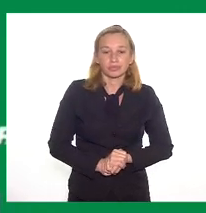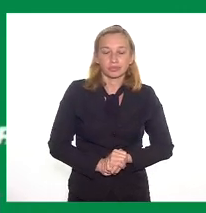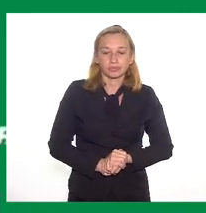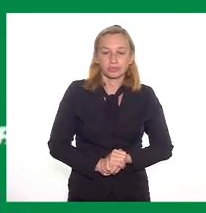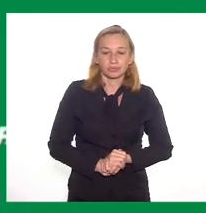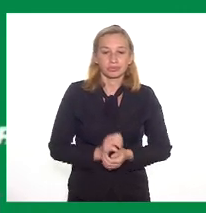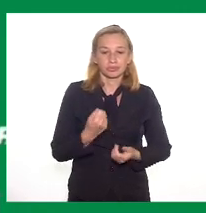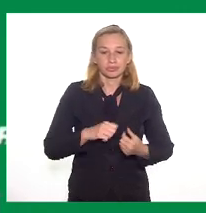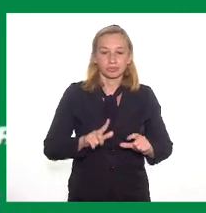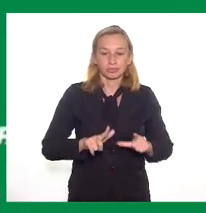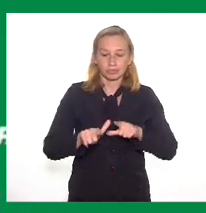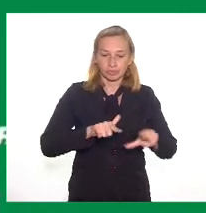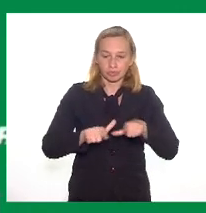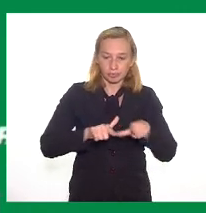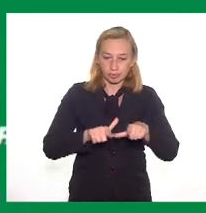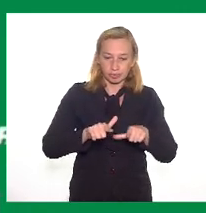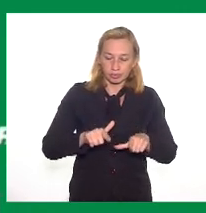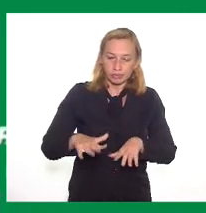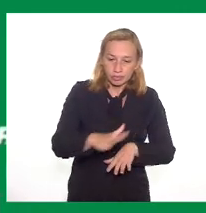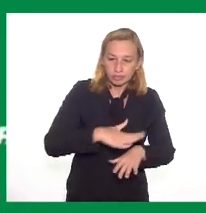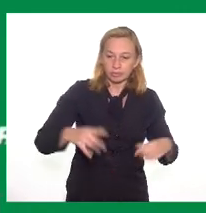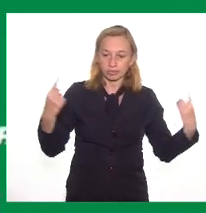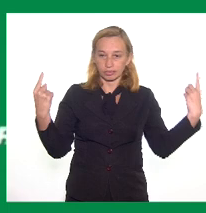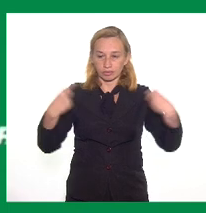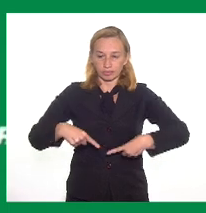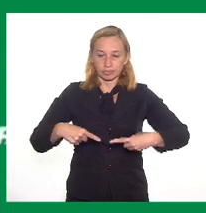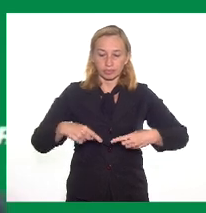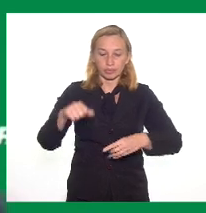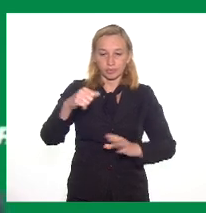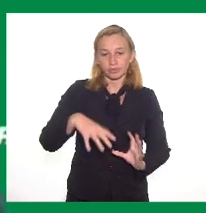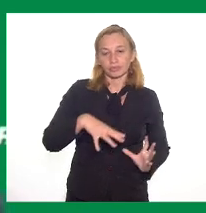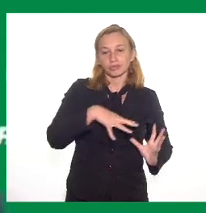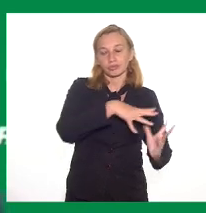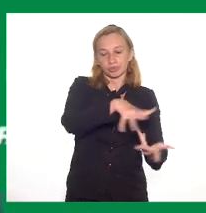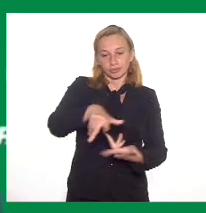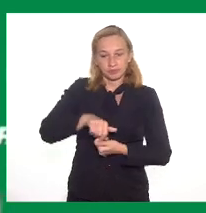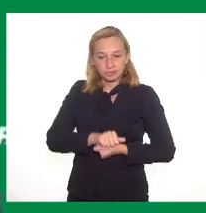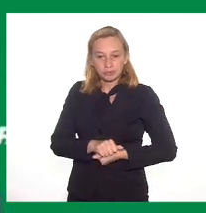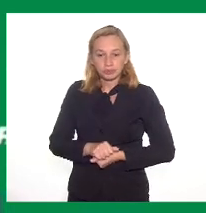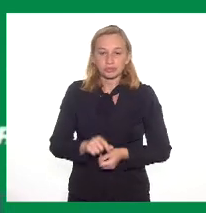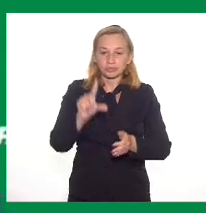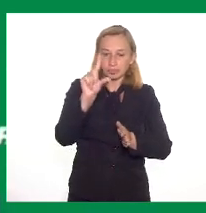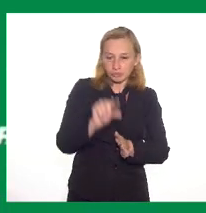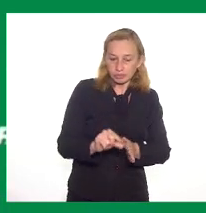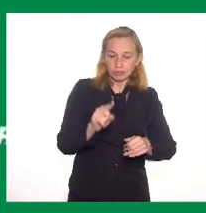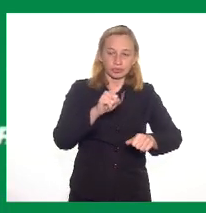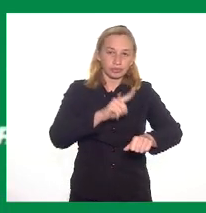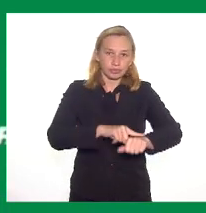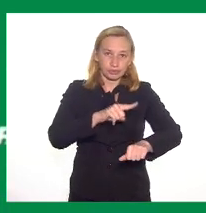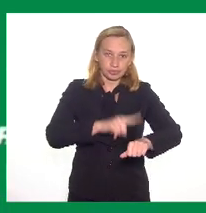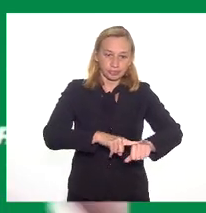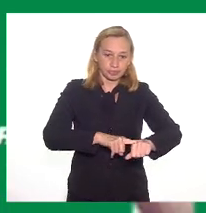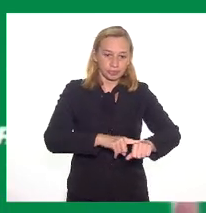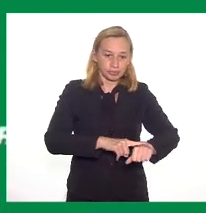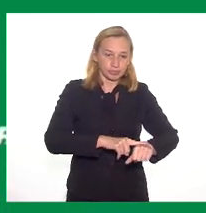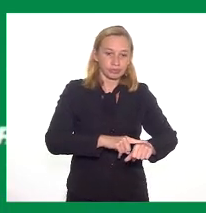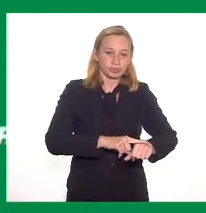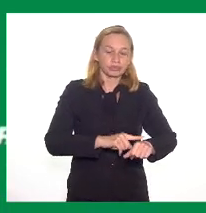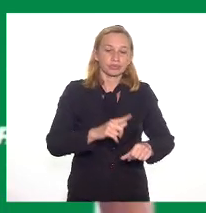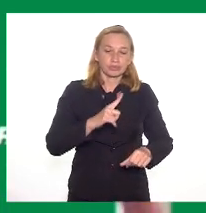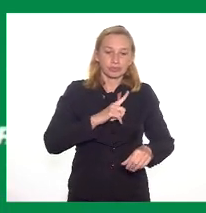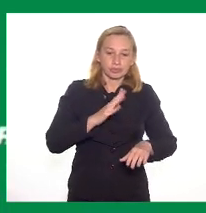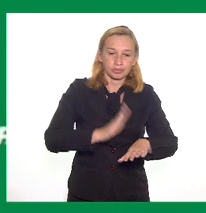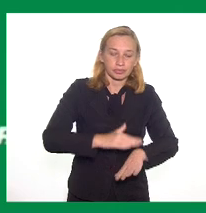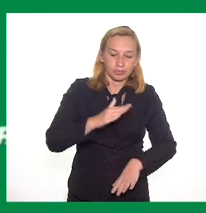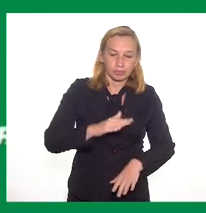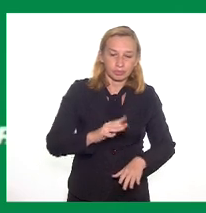A gente opera nesse cenário de competição internacional, e a redução de prazos, né, gera mais valor para a